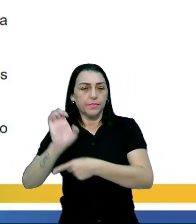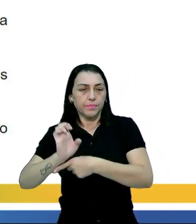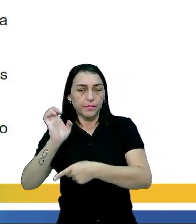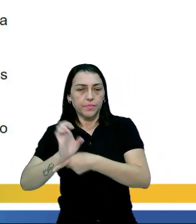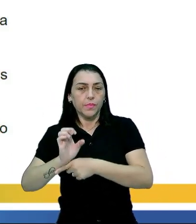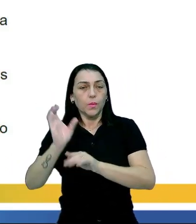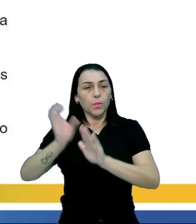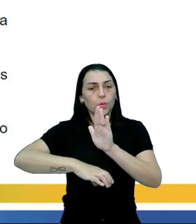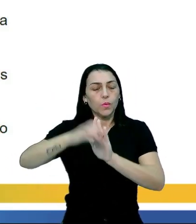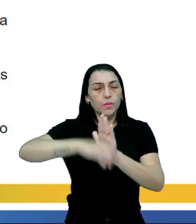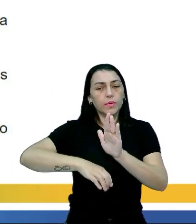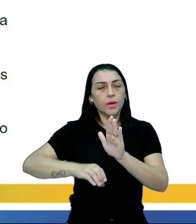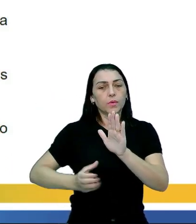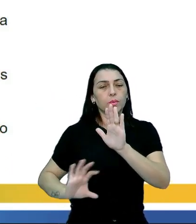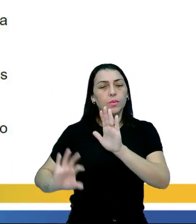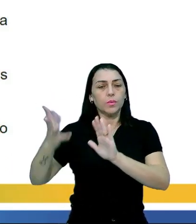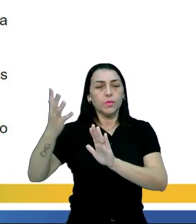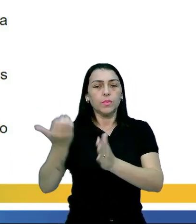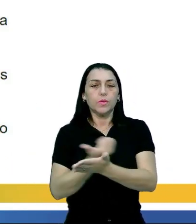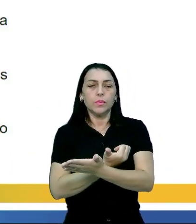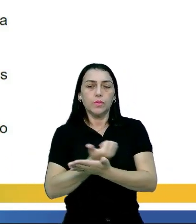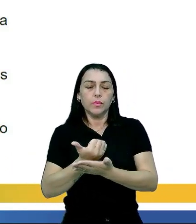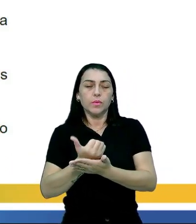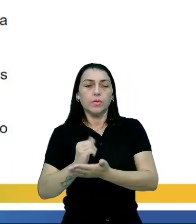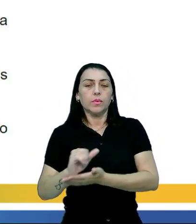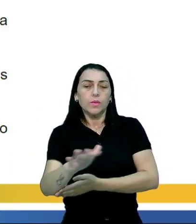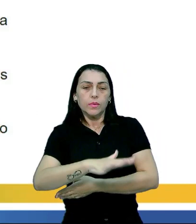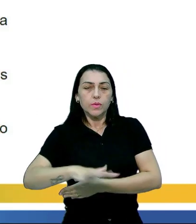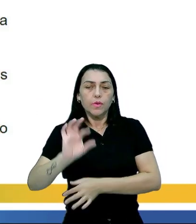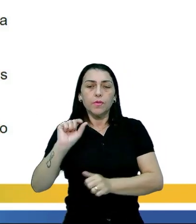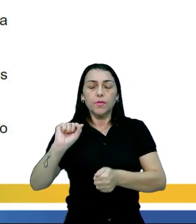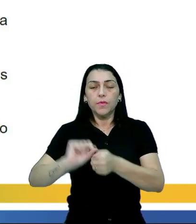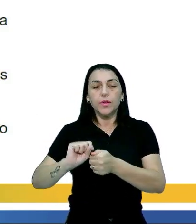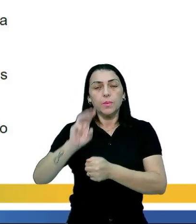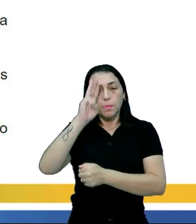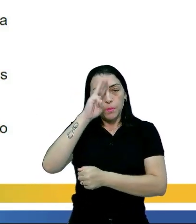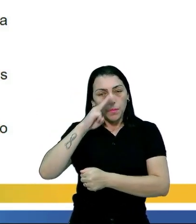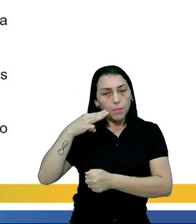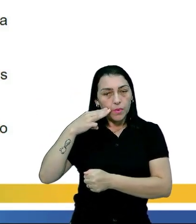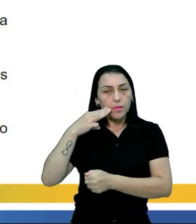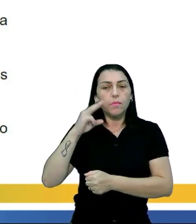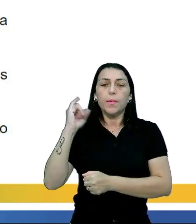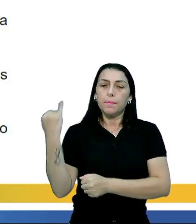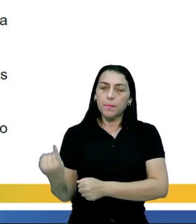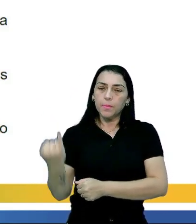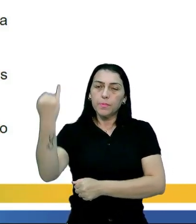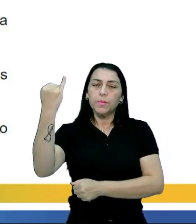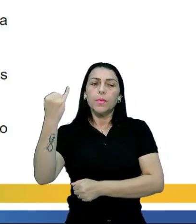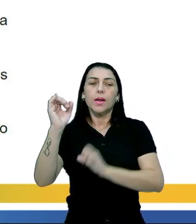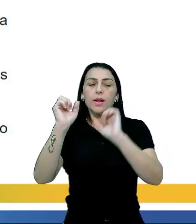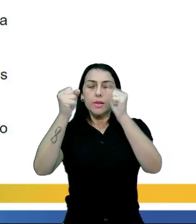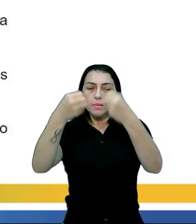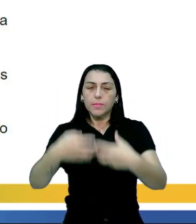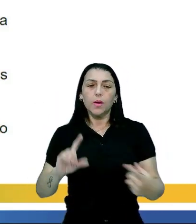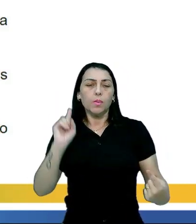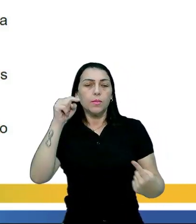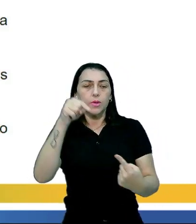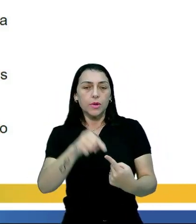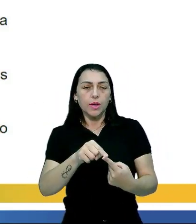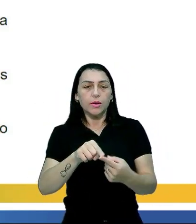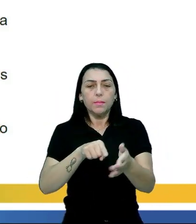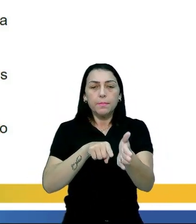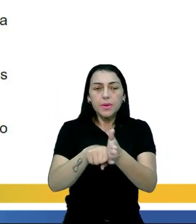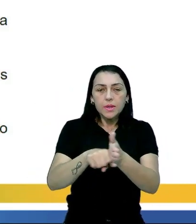E letra E, o conceito de fato social construído por Marx foi importante para a definição do